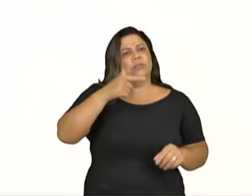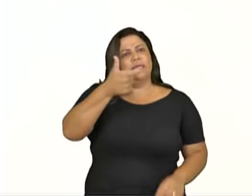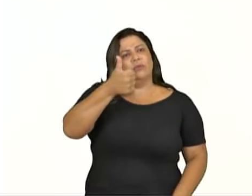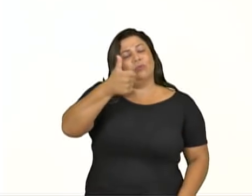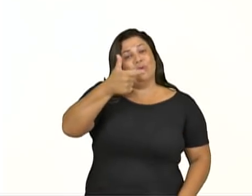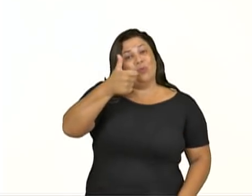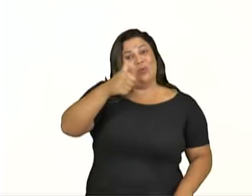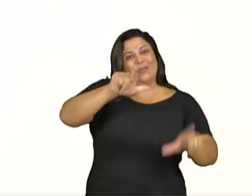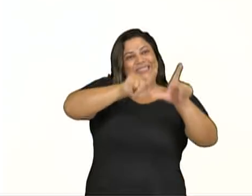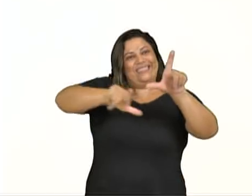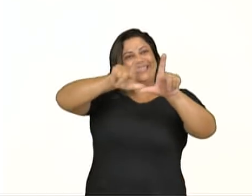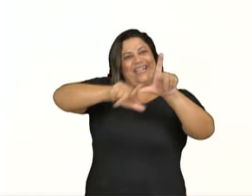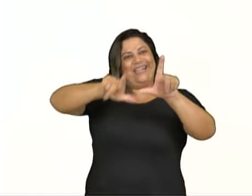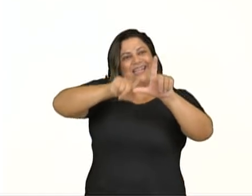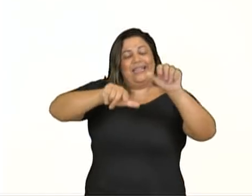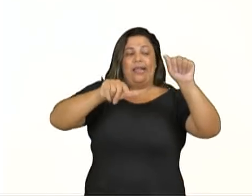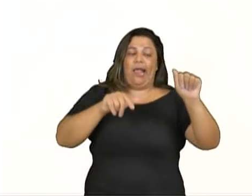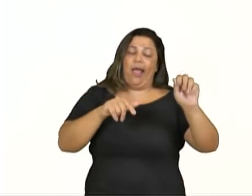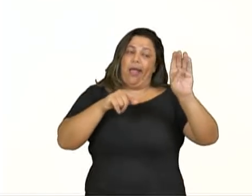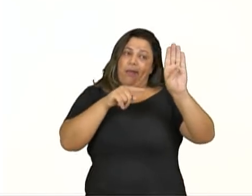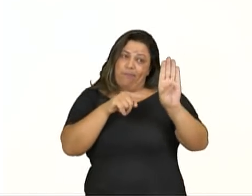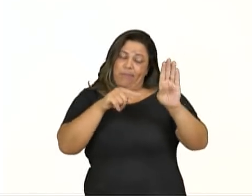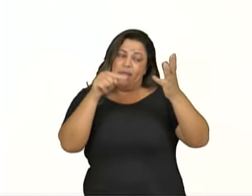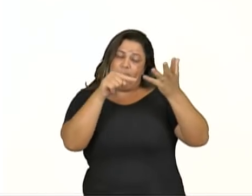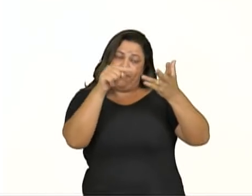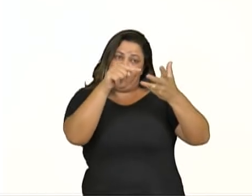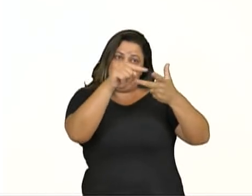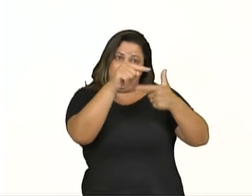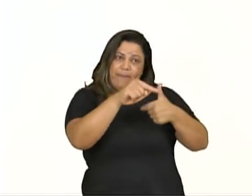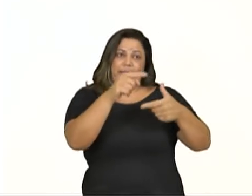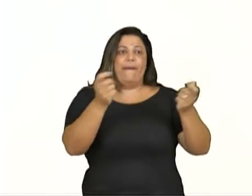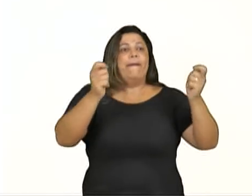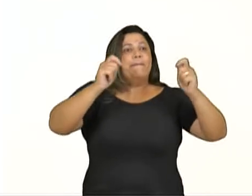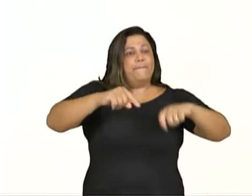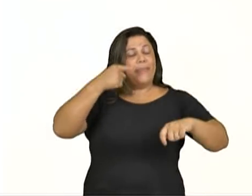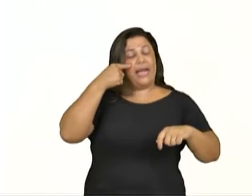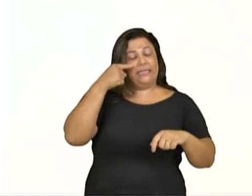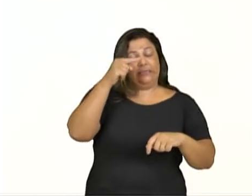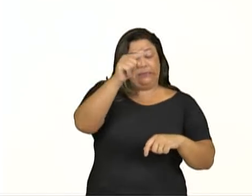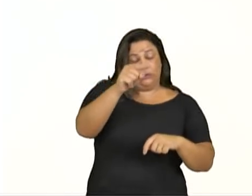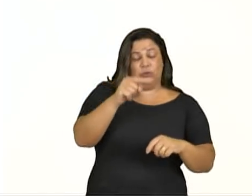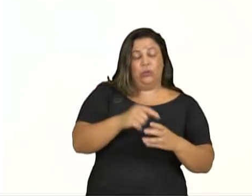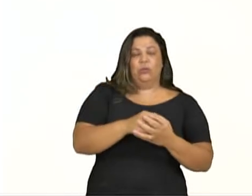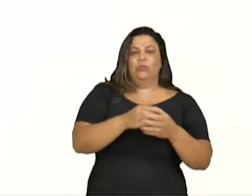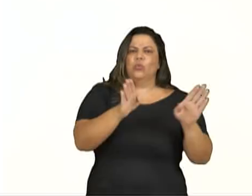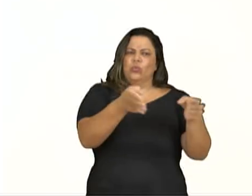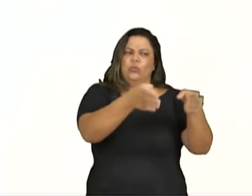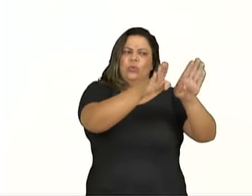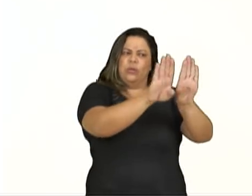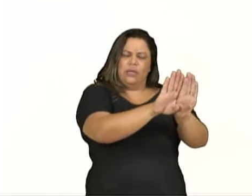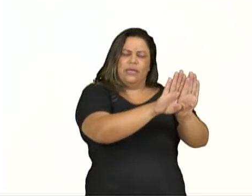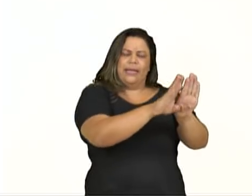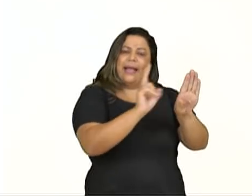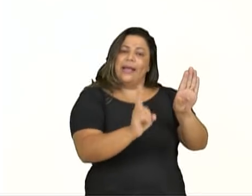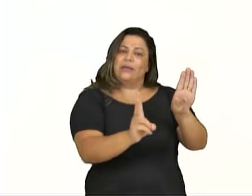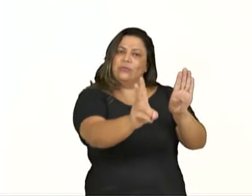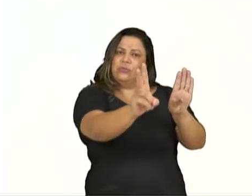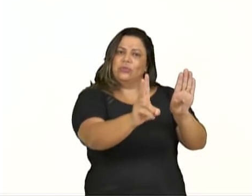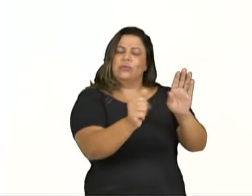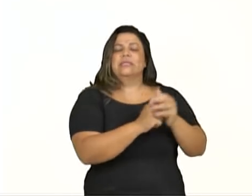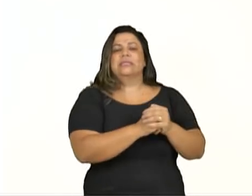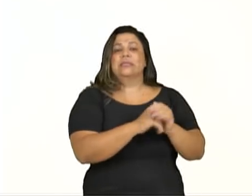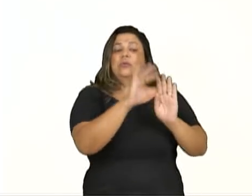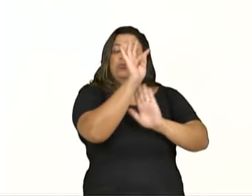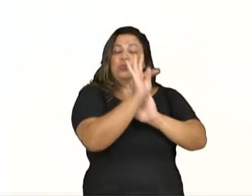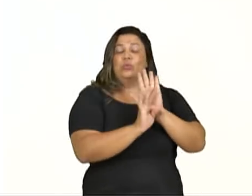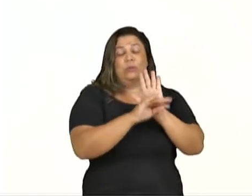posição inicial da seta, quando o cofre se encontra fechado, é a indicada. Então, está aqui para vocês a continuação do